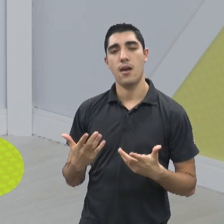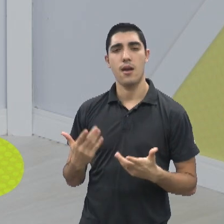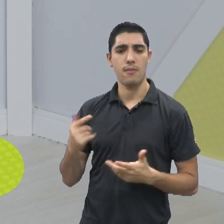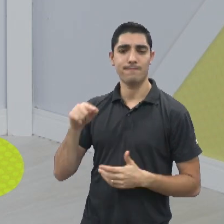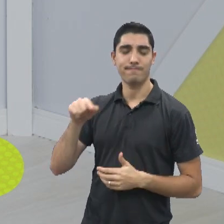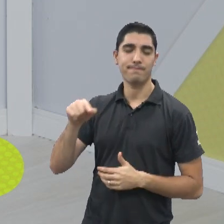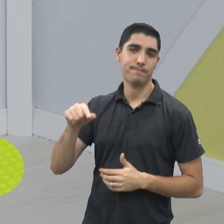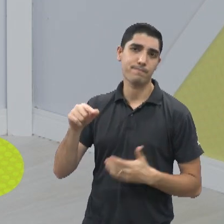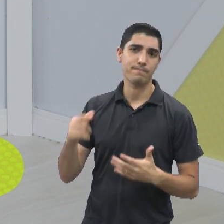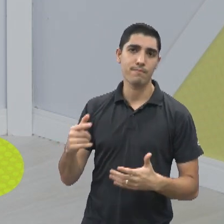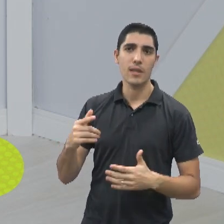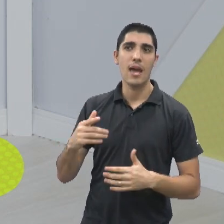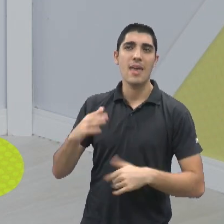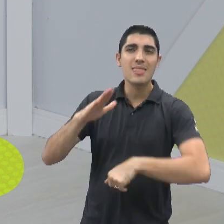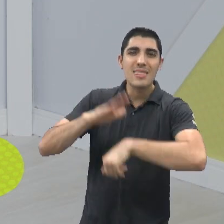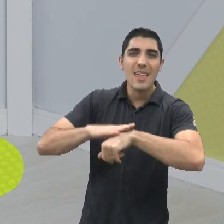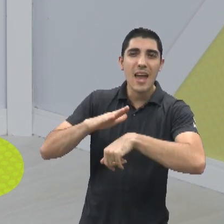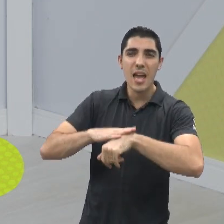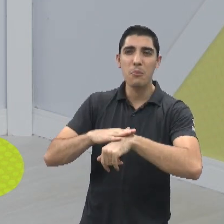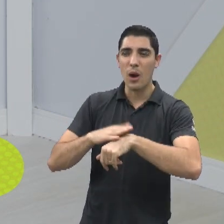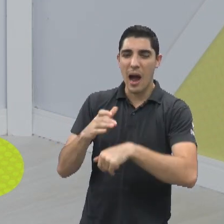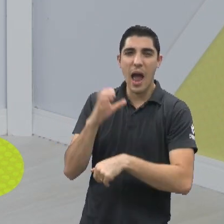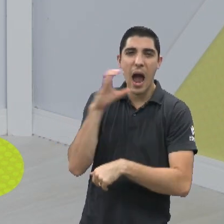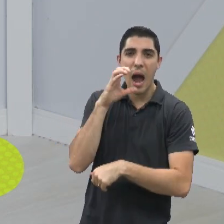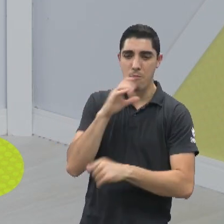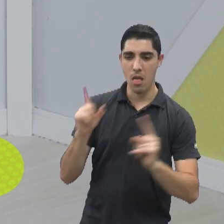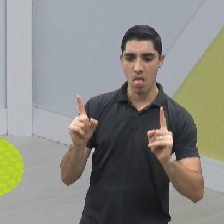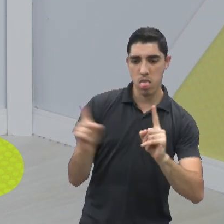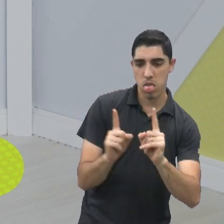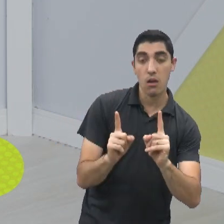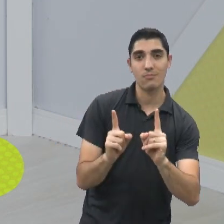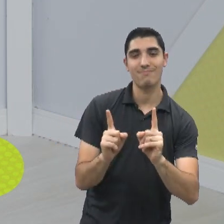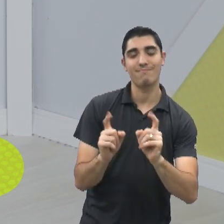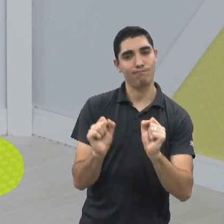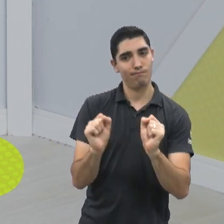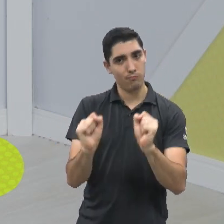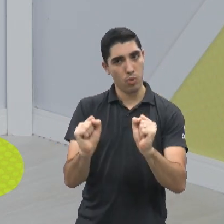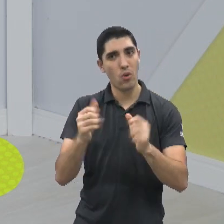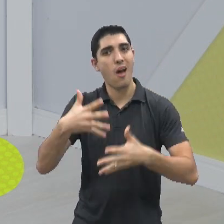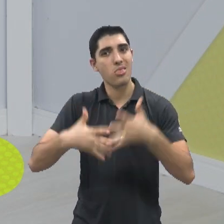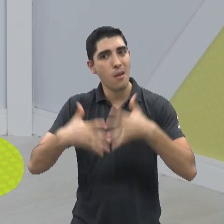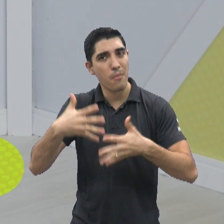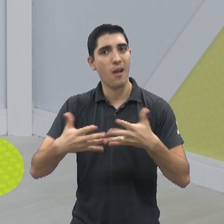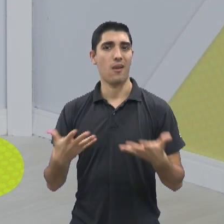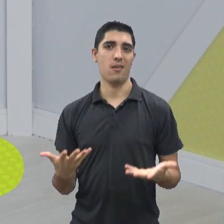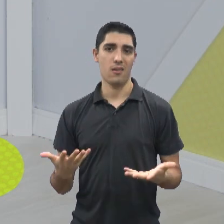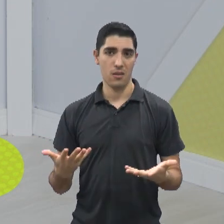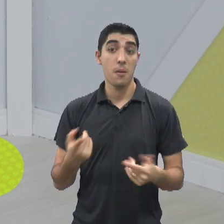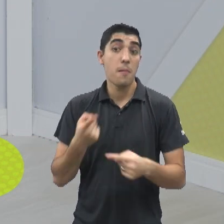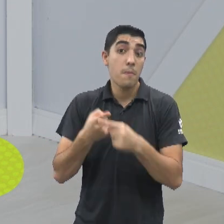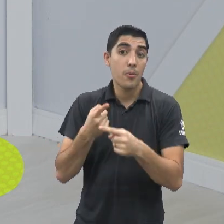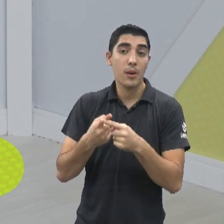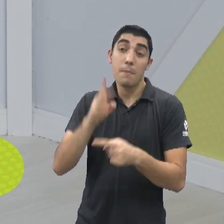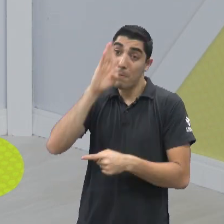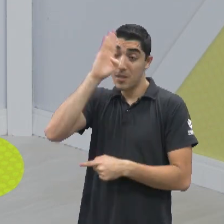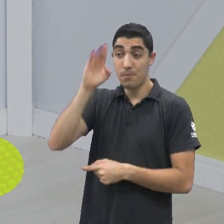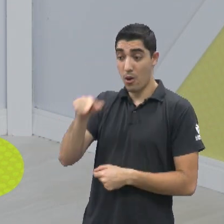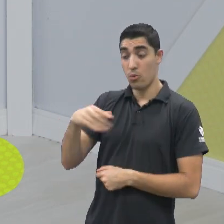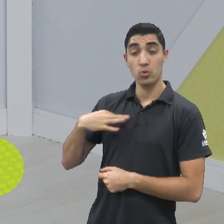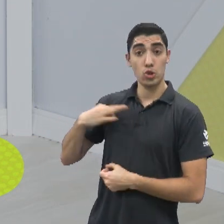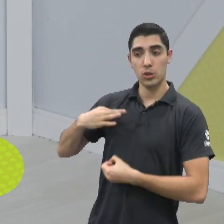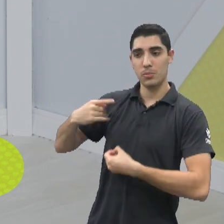de encurtar o calendário prejudica um pouco, atrapalha, né, os times, principalmente do interior, na montagem do elenco,